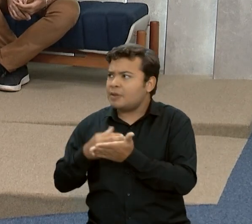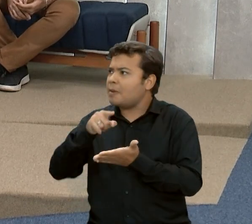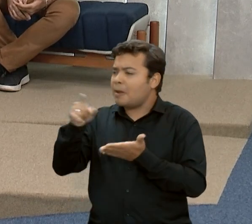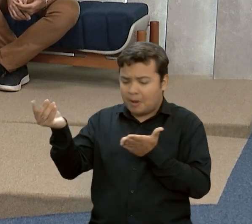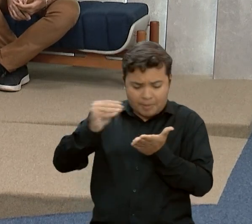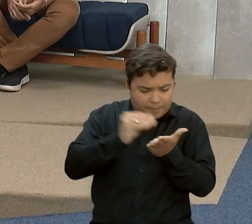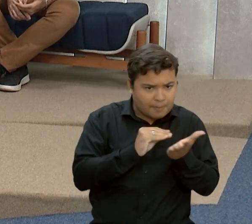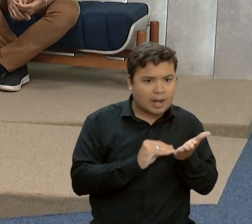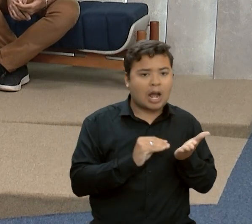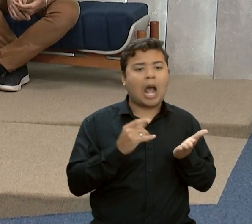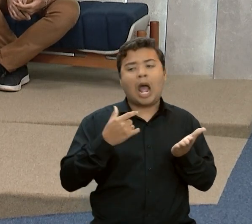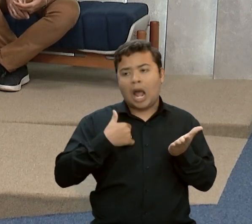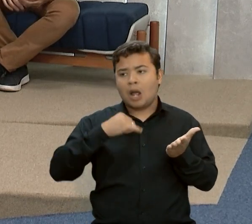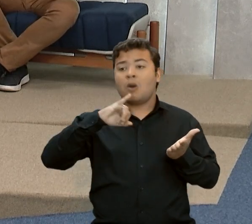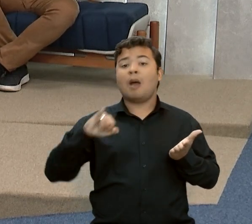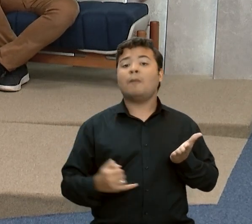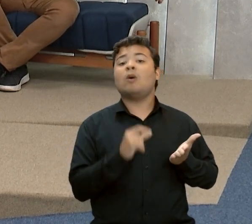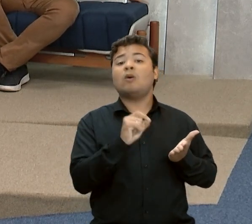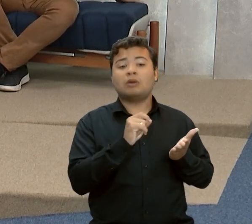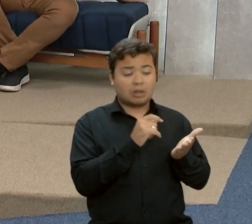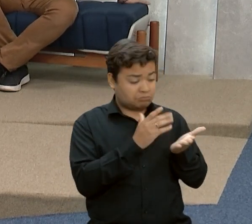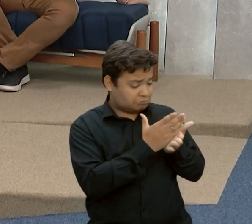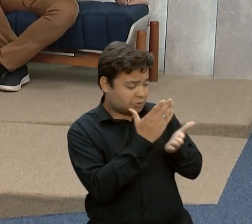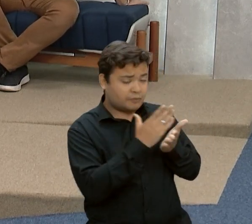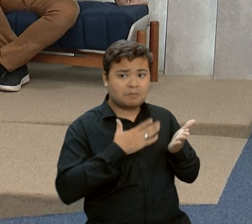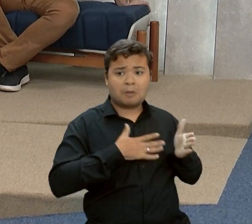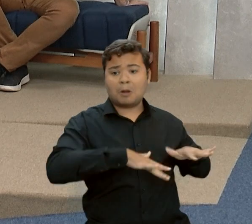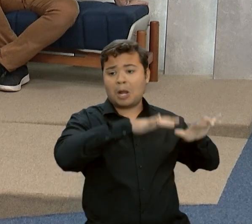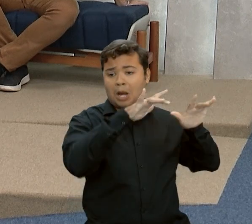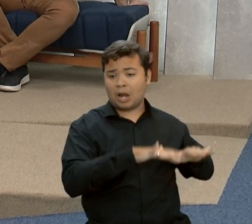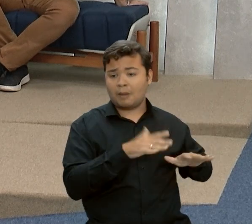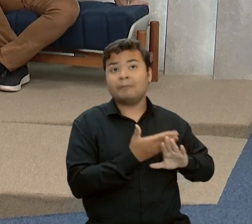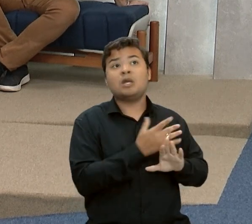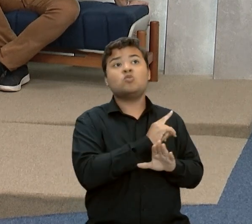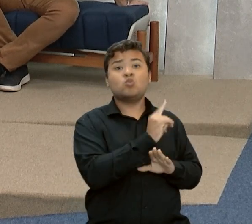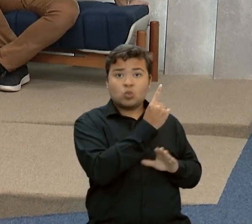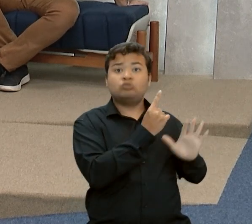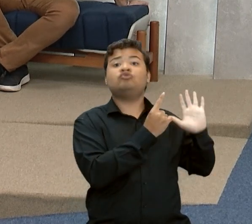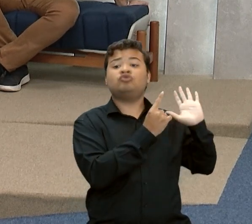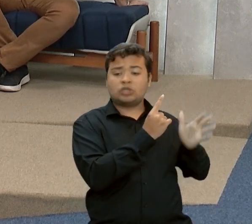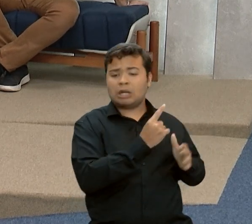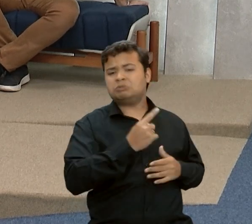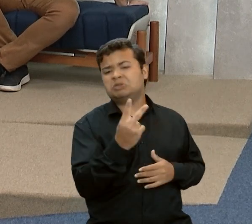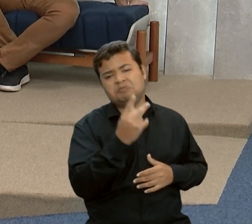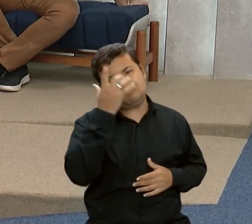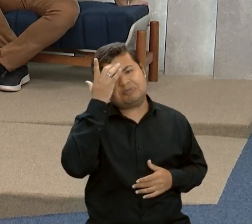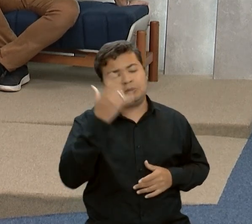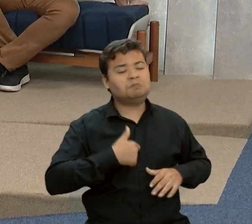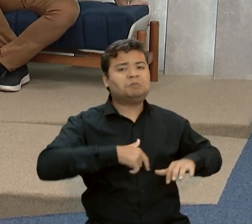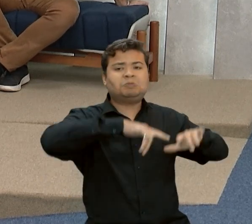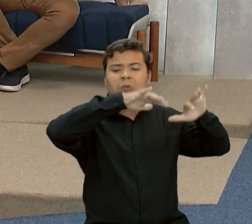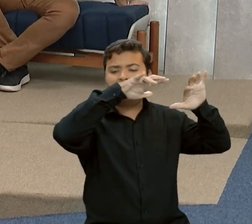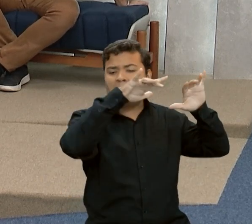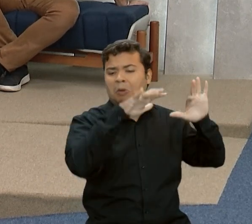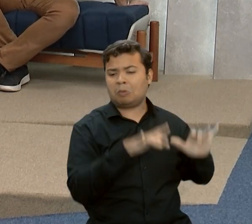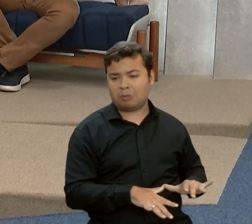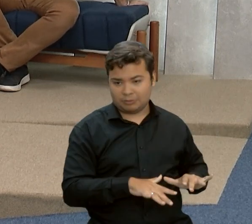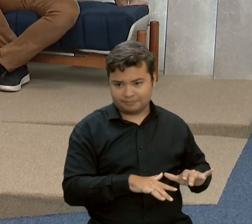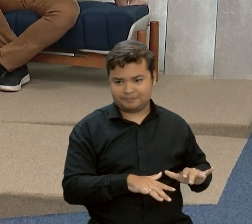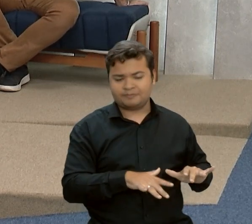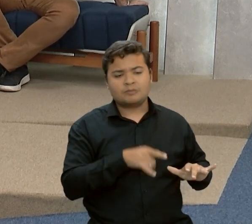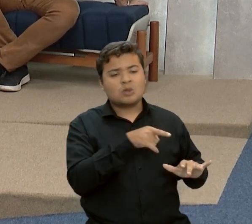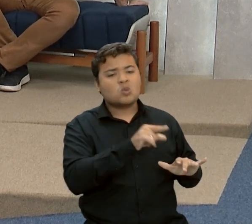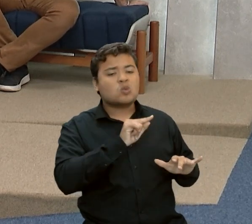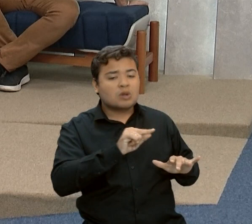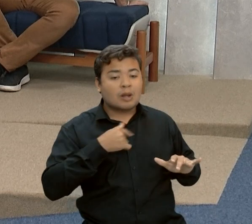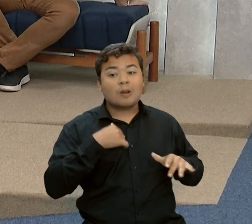tinha escrito um livro, é mais fácil fazer o segundo. Então, peguei essas anotações e coloquei. Então, o objetivo foi tudo que eu aprendi,